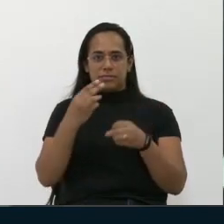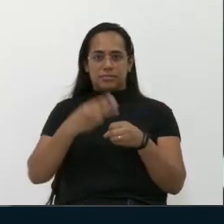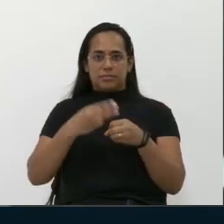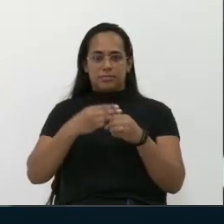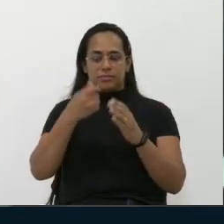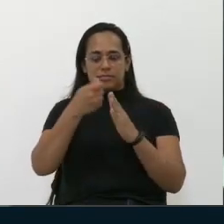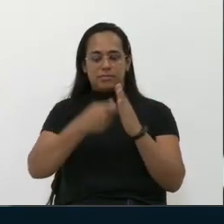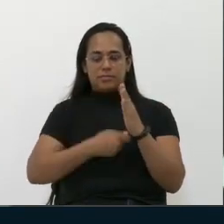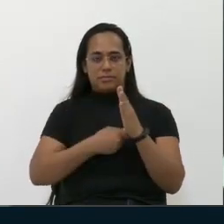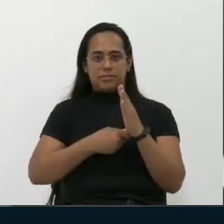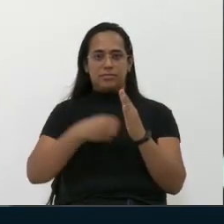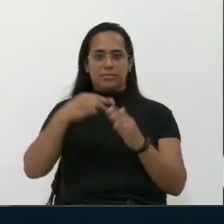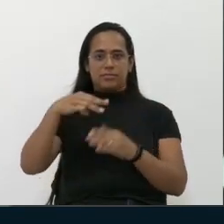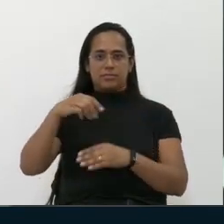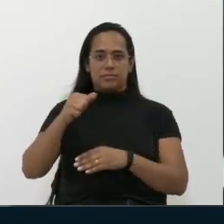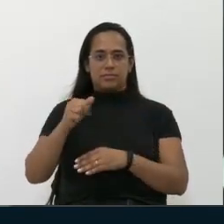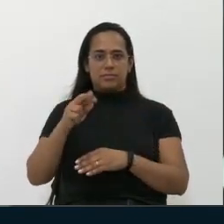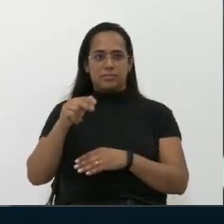Brinquinho.